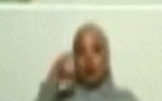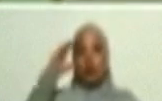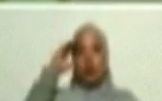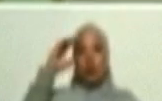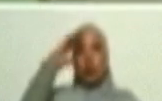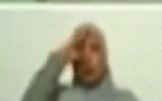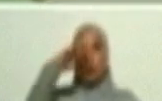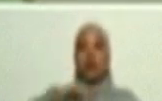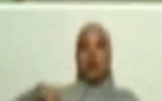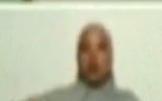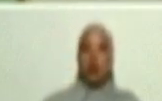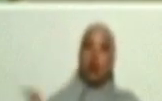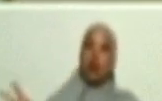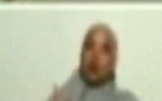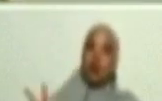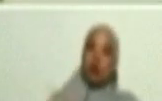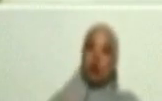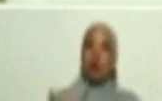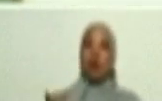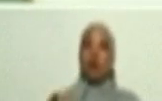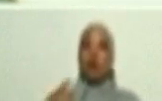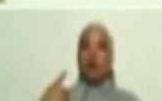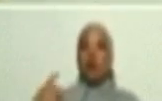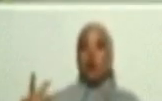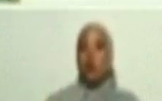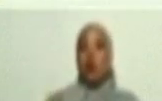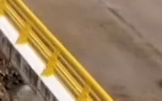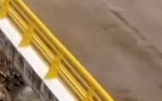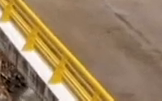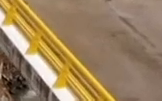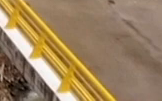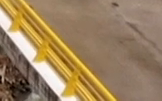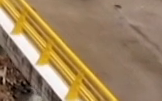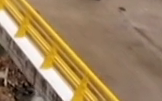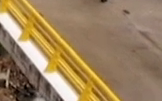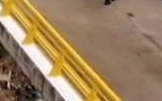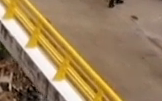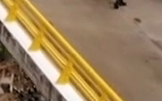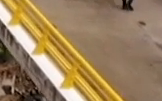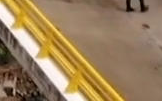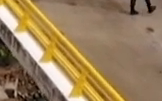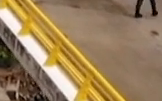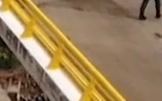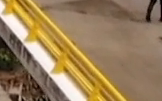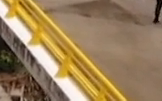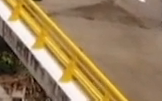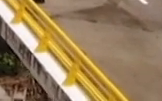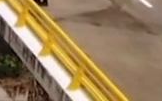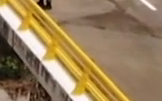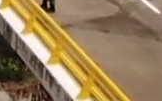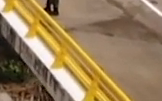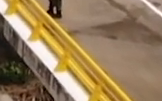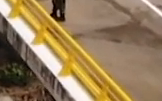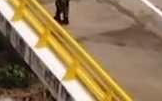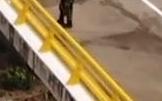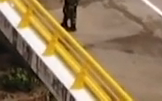depois que Petro assumiu o governo colombiano em agosto do ano passado no último dia primeiro de Janeiro os dois países completaram a abertura